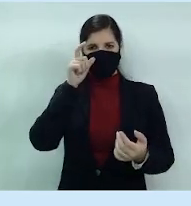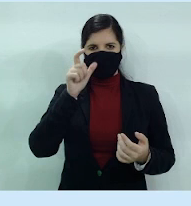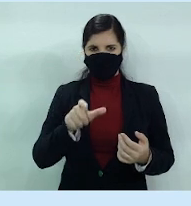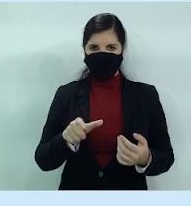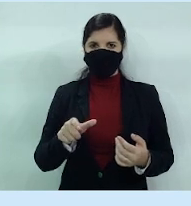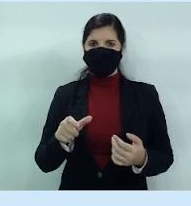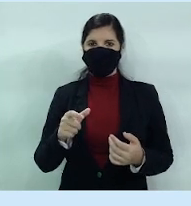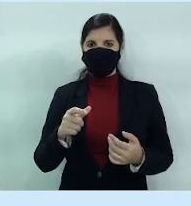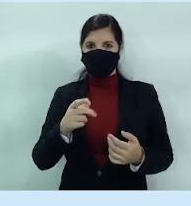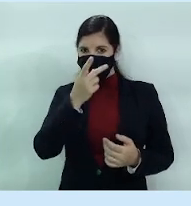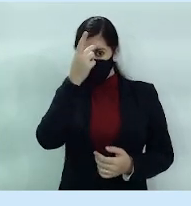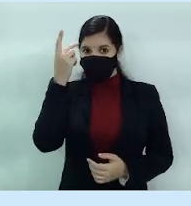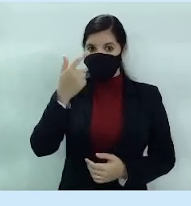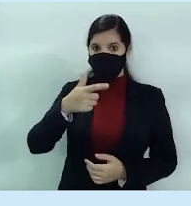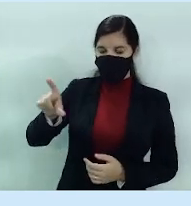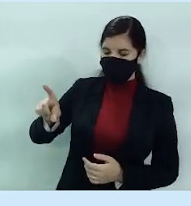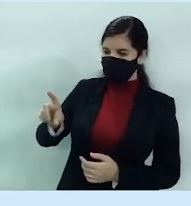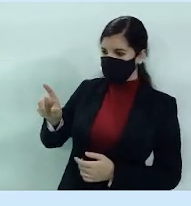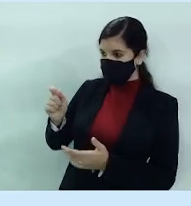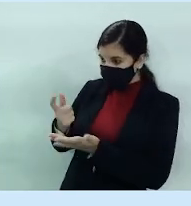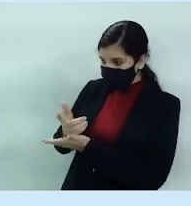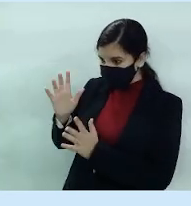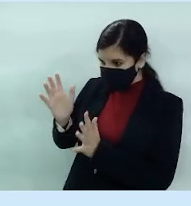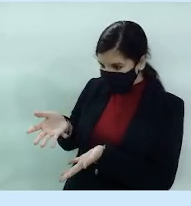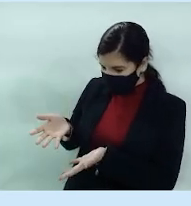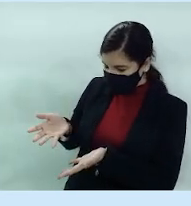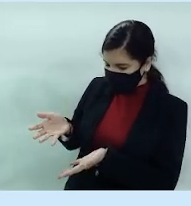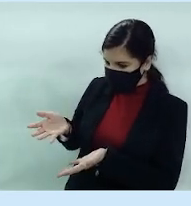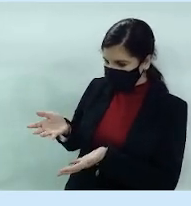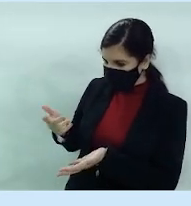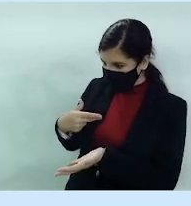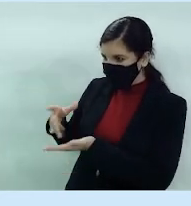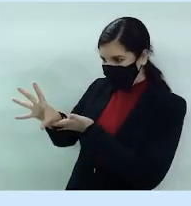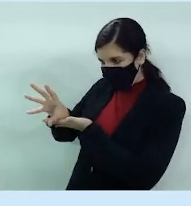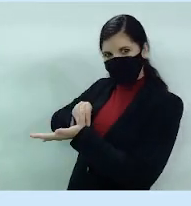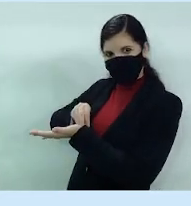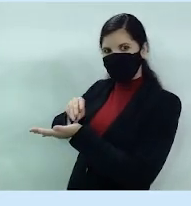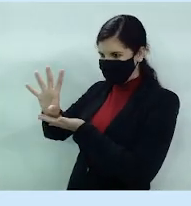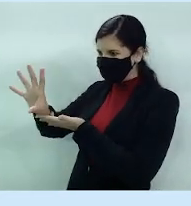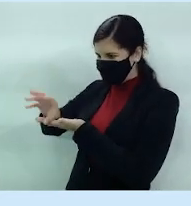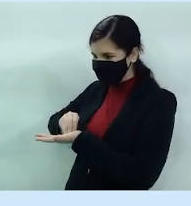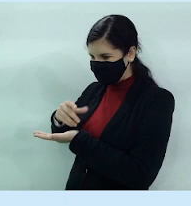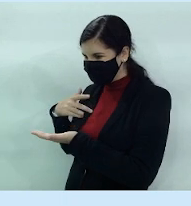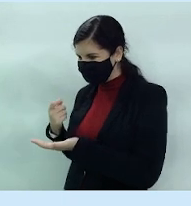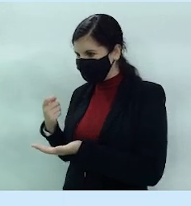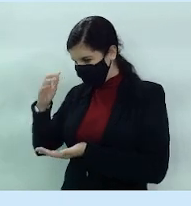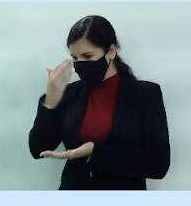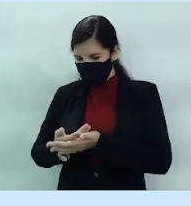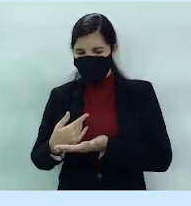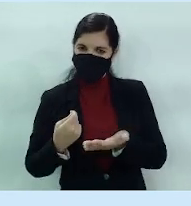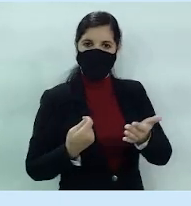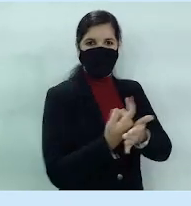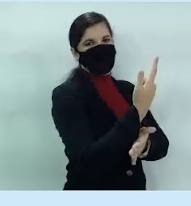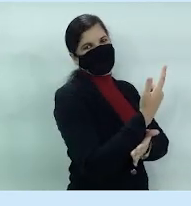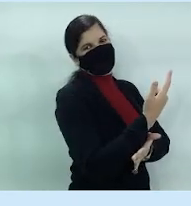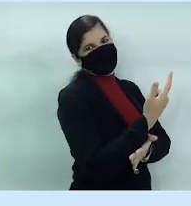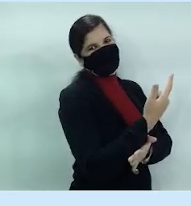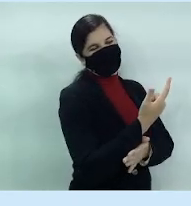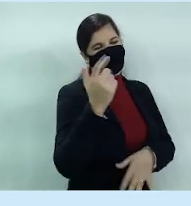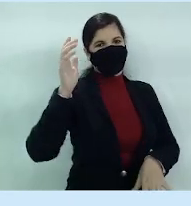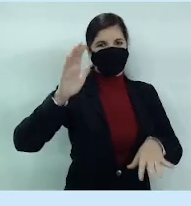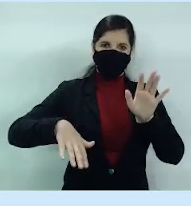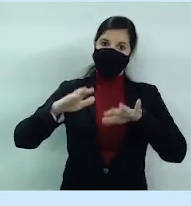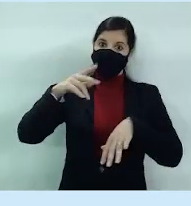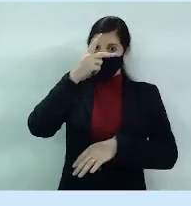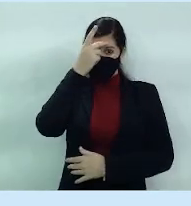eu vejo outra pessoa também comprando, também utilizando, isso também me passa uma certa credibilidade dependendo